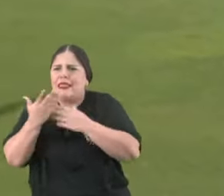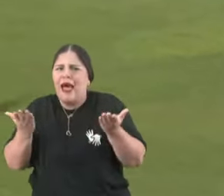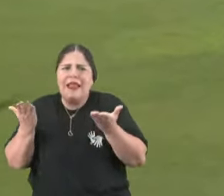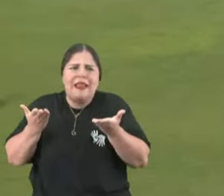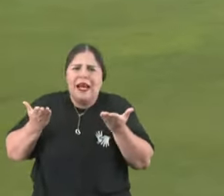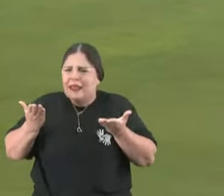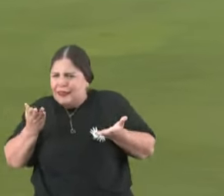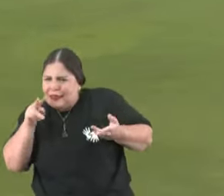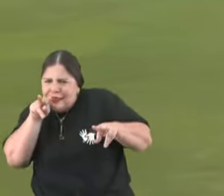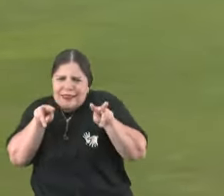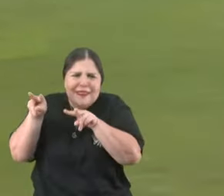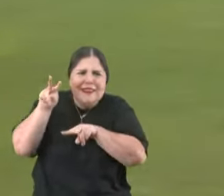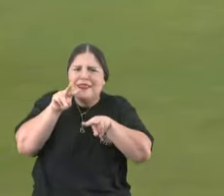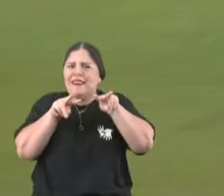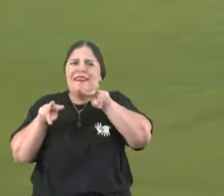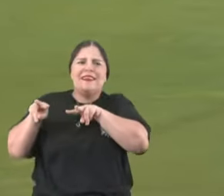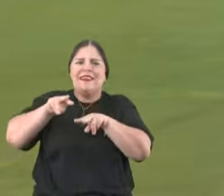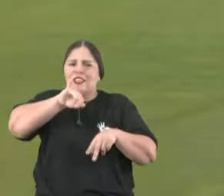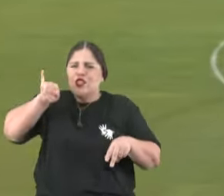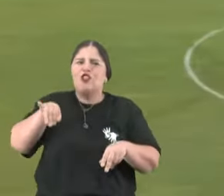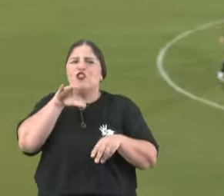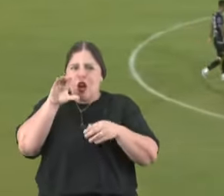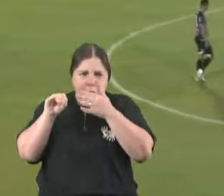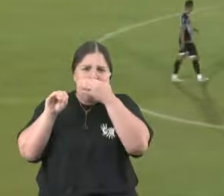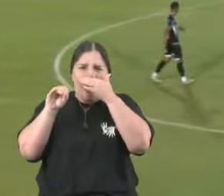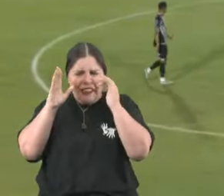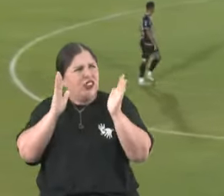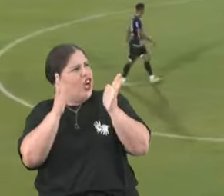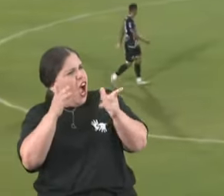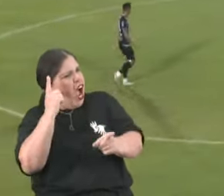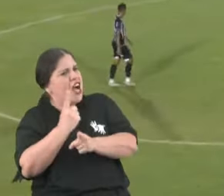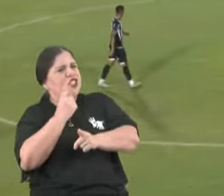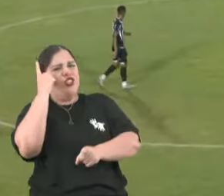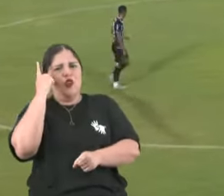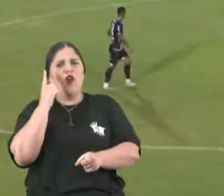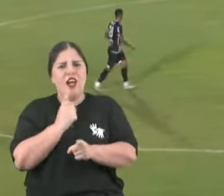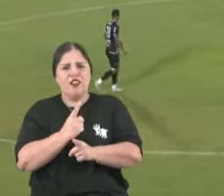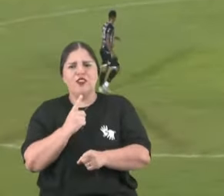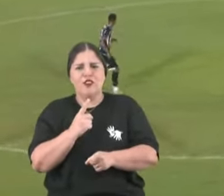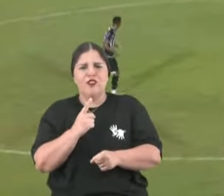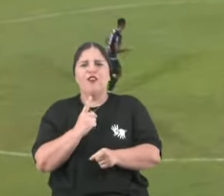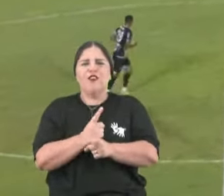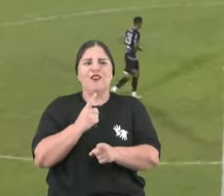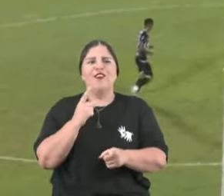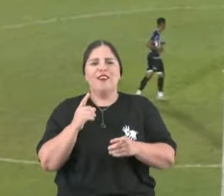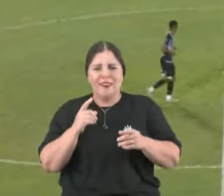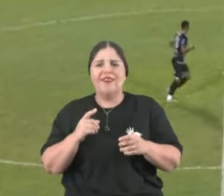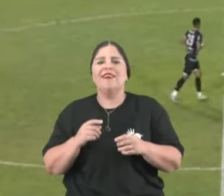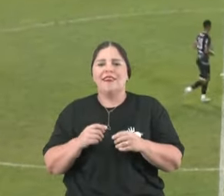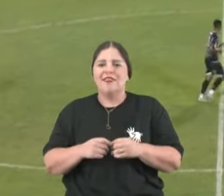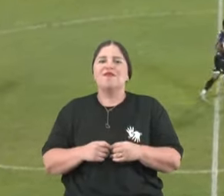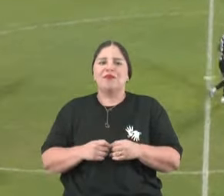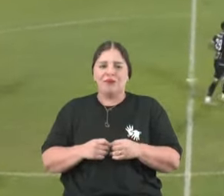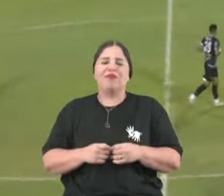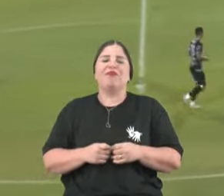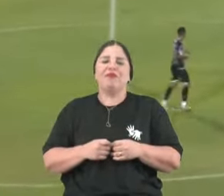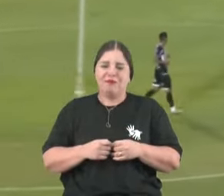João Pedro. Ele já foi achado. Agora é ser mostrado. É verdade, é verdade. Você tá certa a observação.